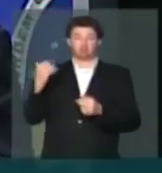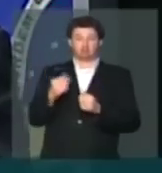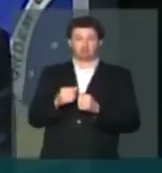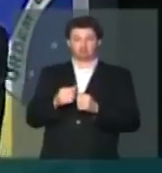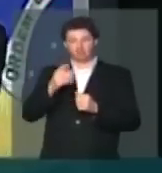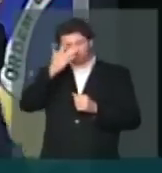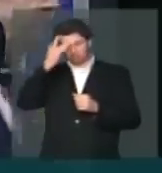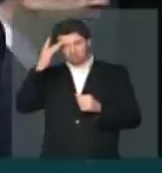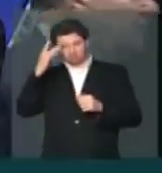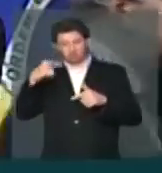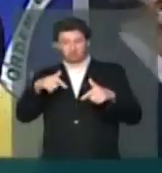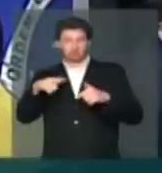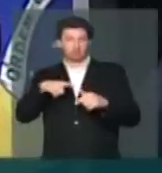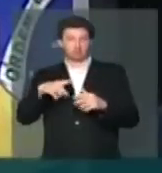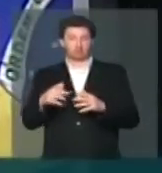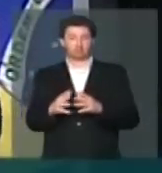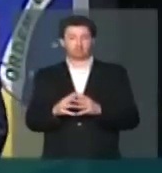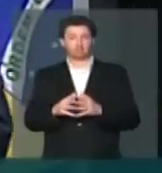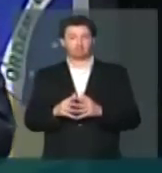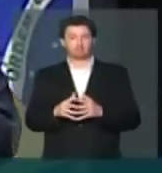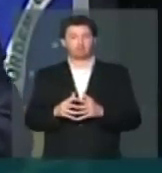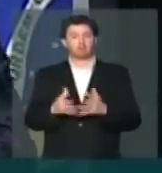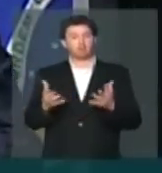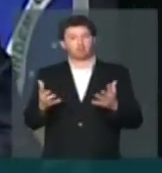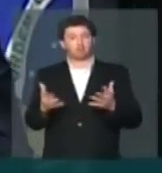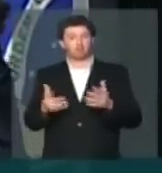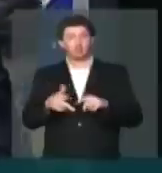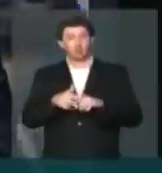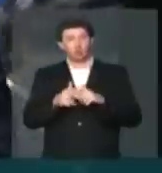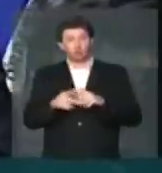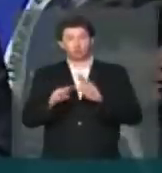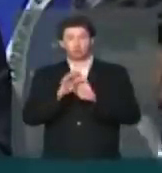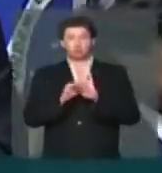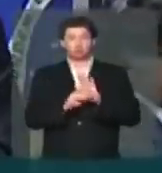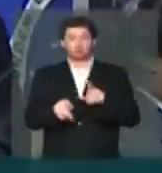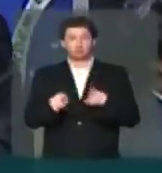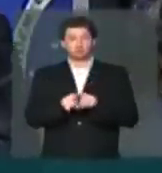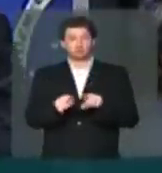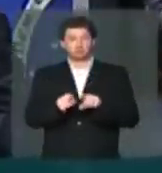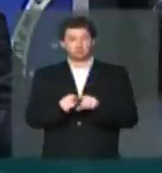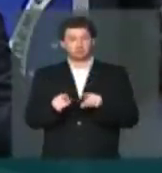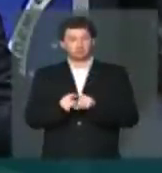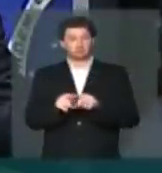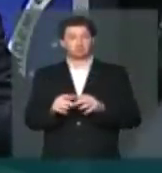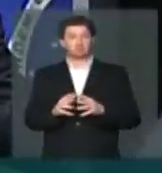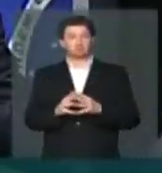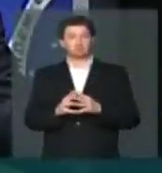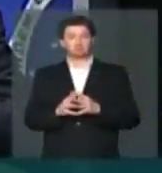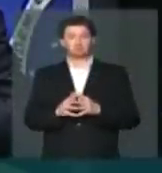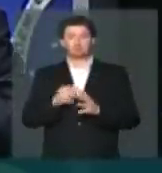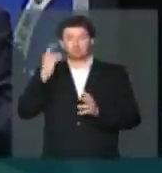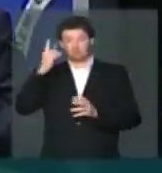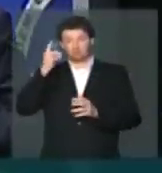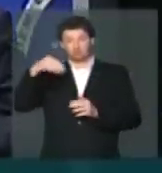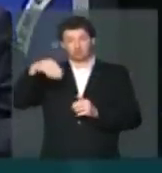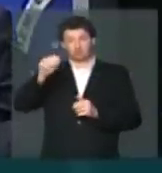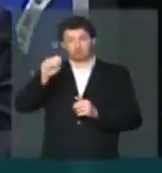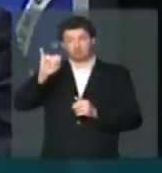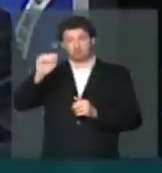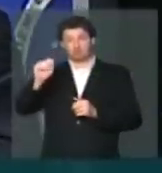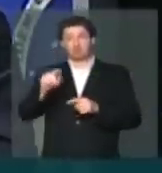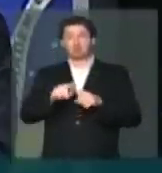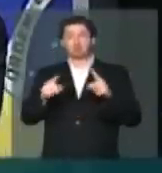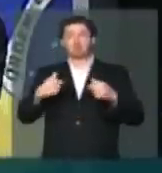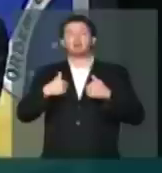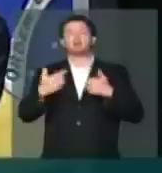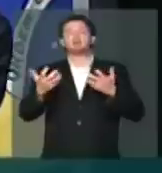os trabalhadores tinham, e que, de certa maneira, corrige o texto do deputado Arthur Maia. Eu